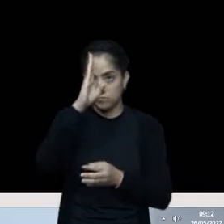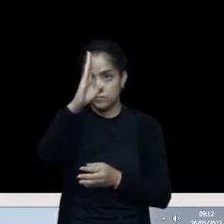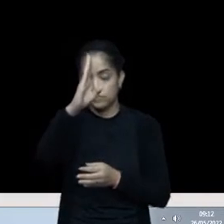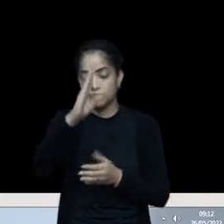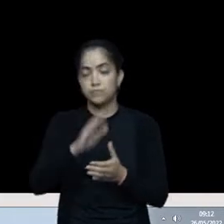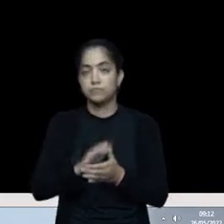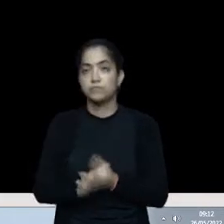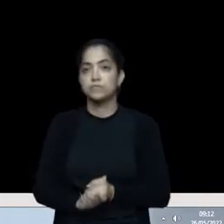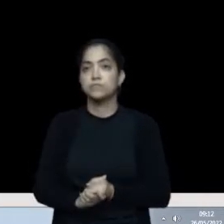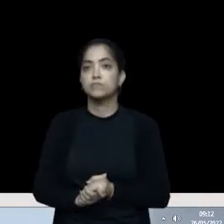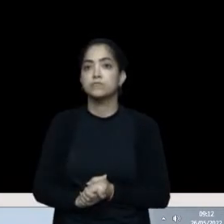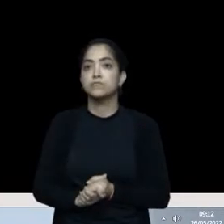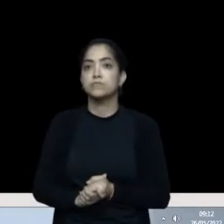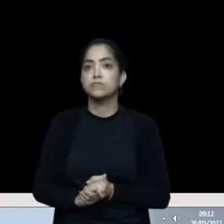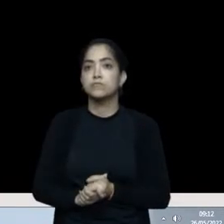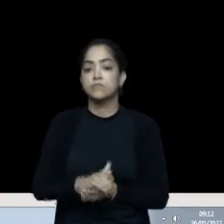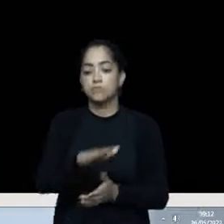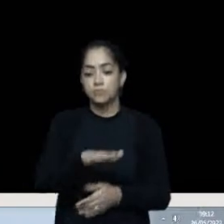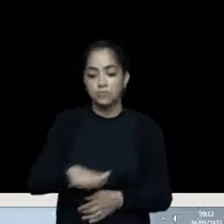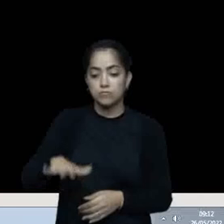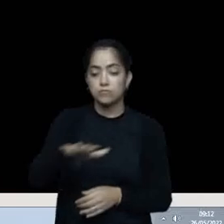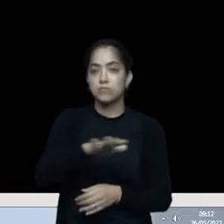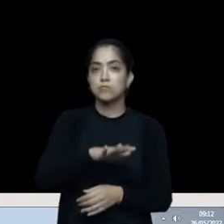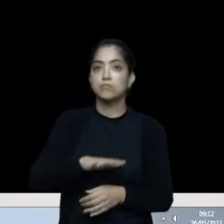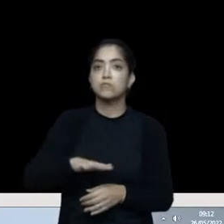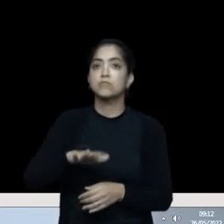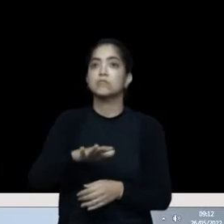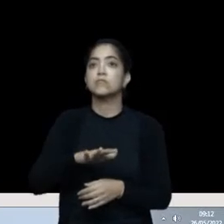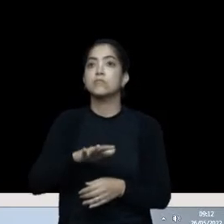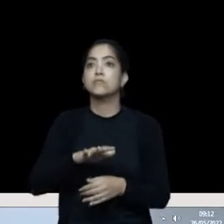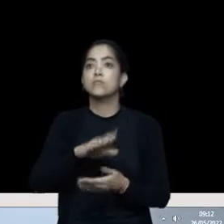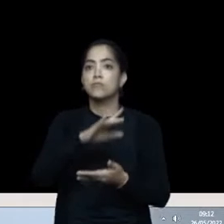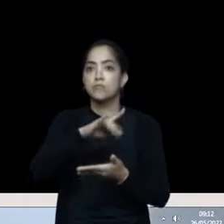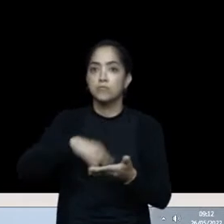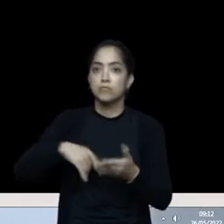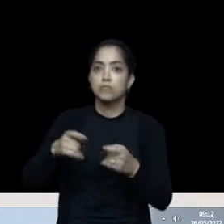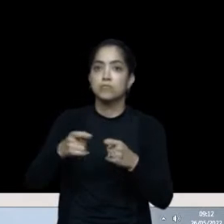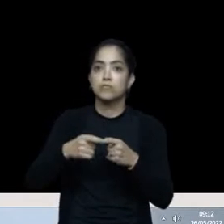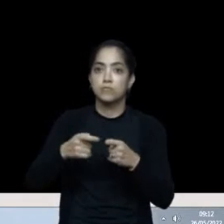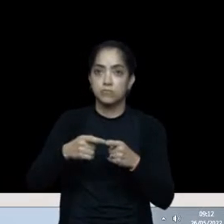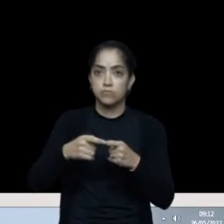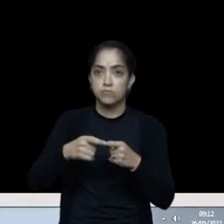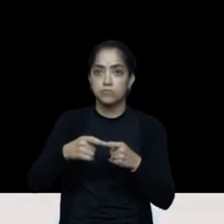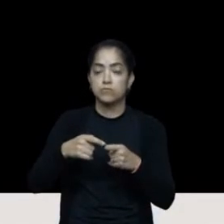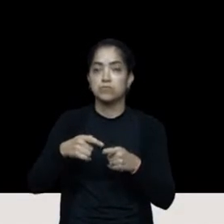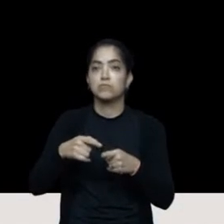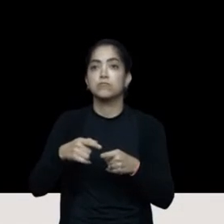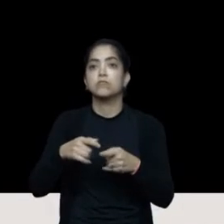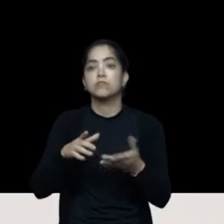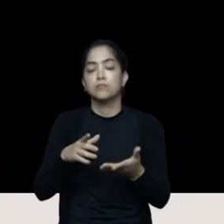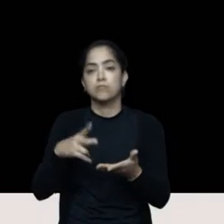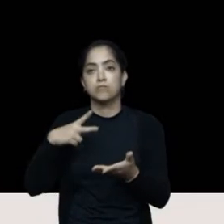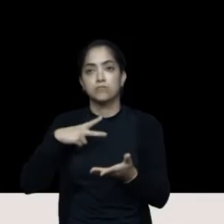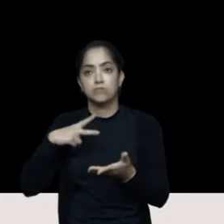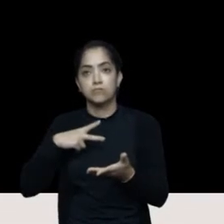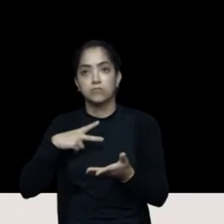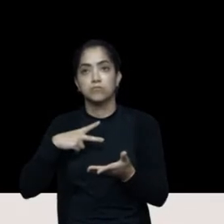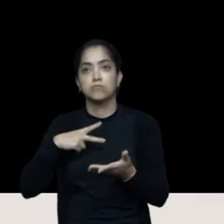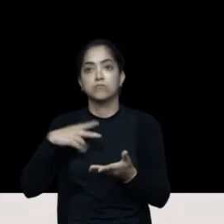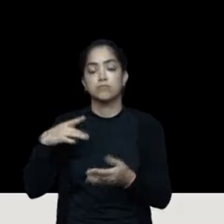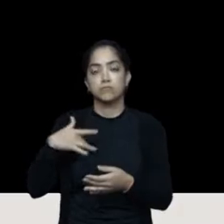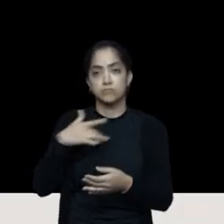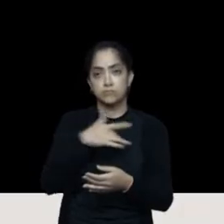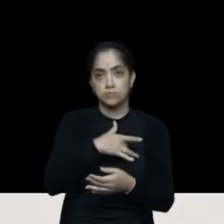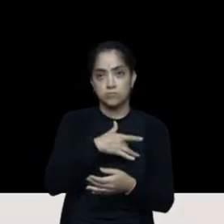com deficiência para a atualização de laudos médicos, no âmbito dos estabelecimentos de saúde públicos ou